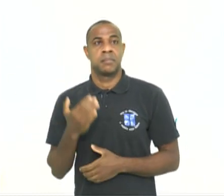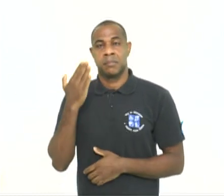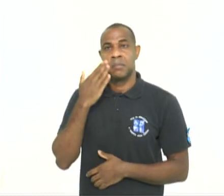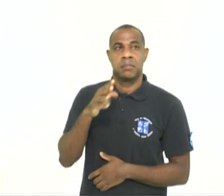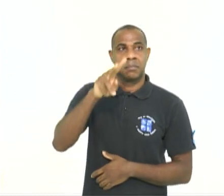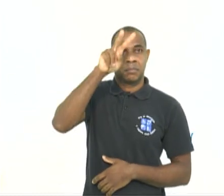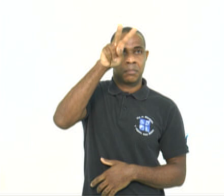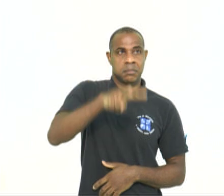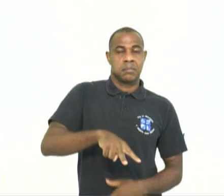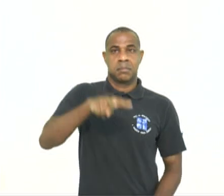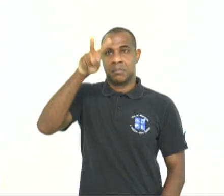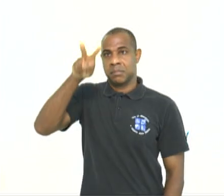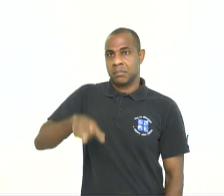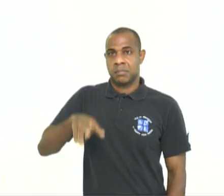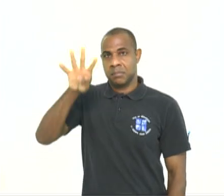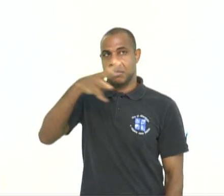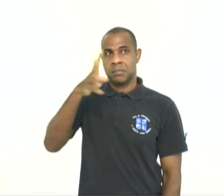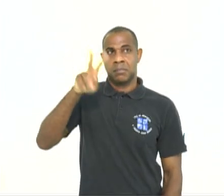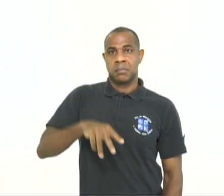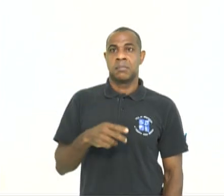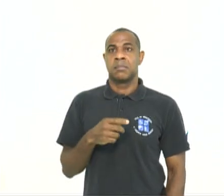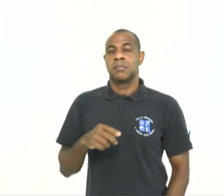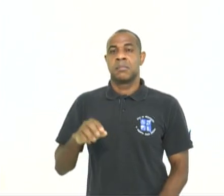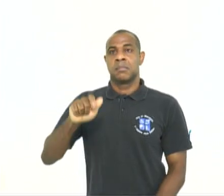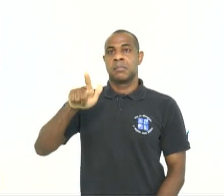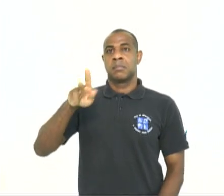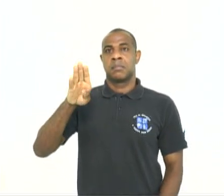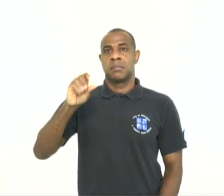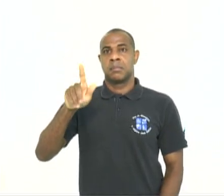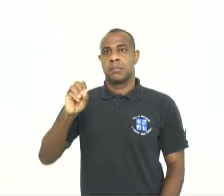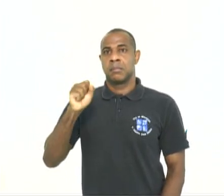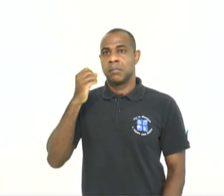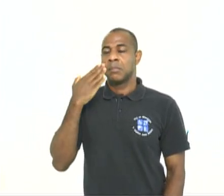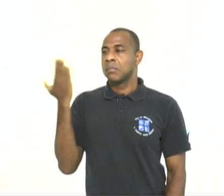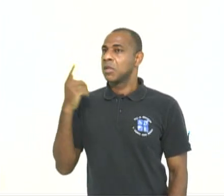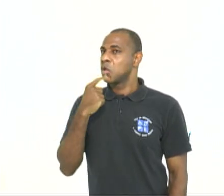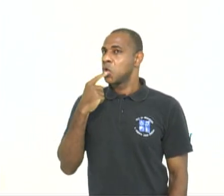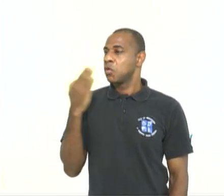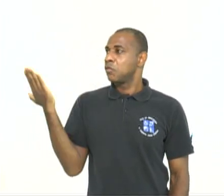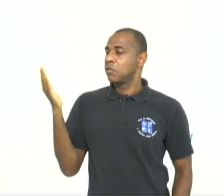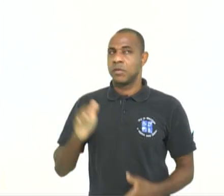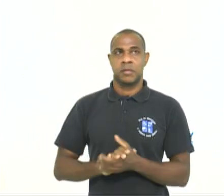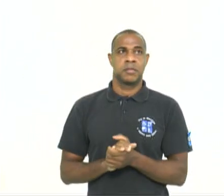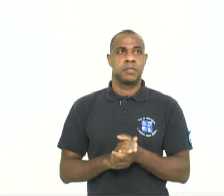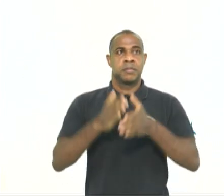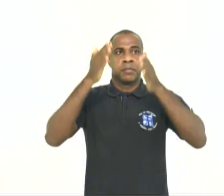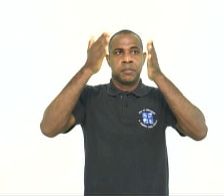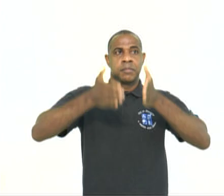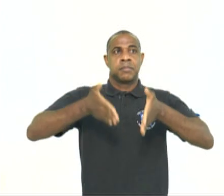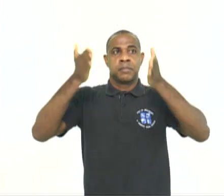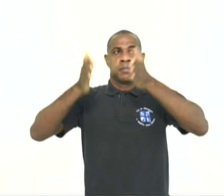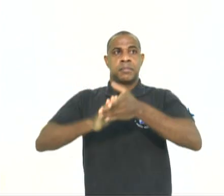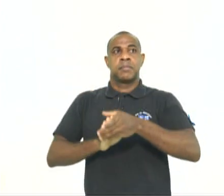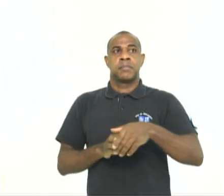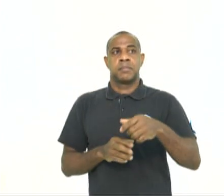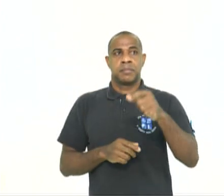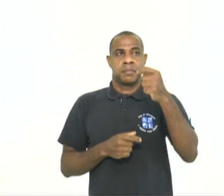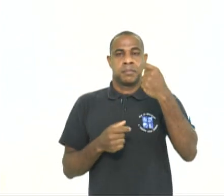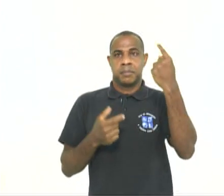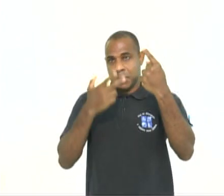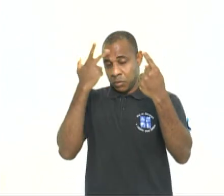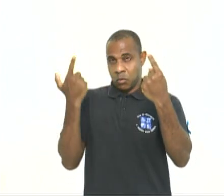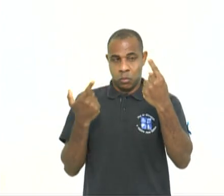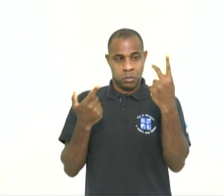de eritrócitos, ou seja, glóbulos vermelhos, o paciente 1 tem 7 milhões e 500 mil, paciente 2, 5 milhões e 100